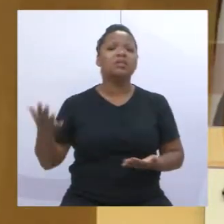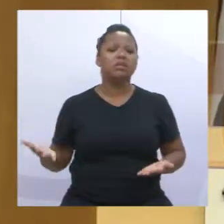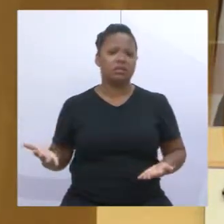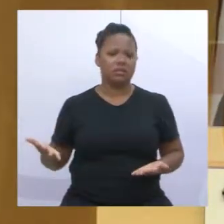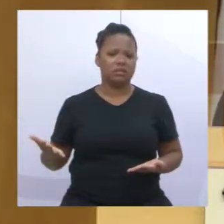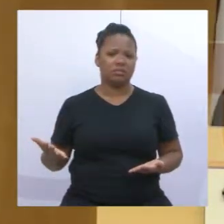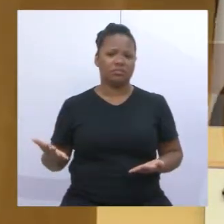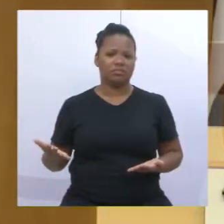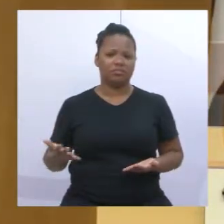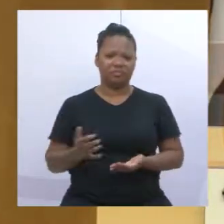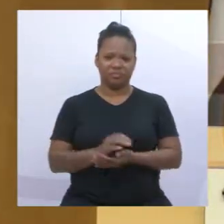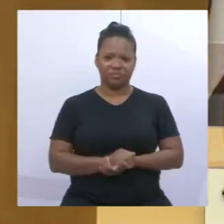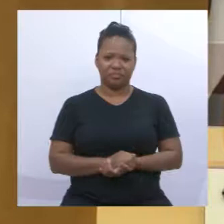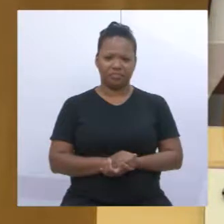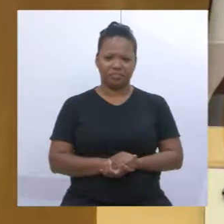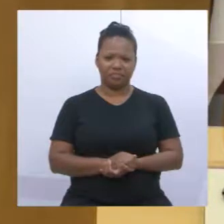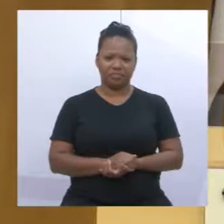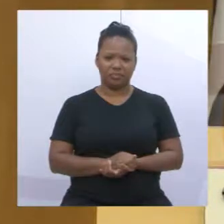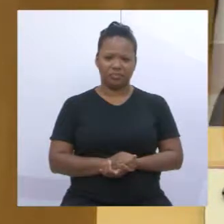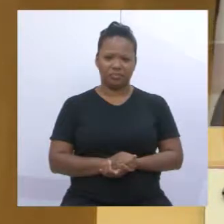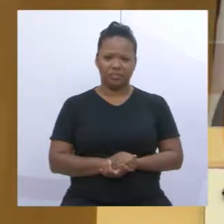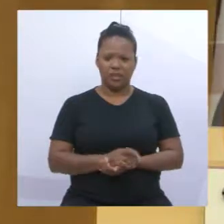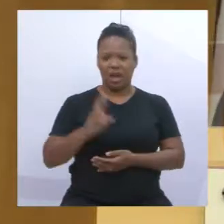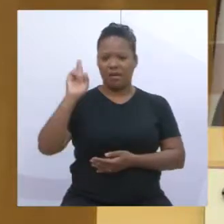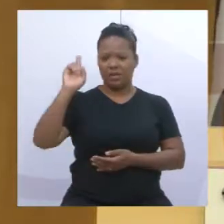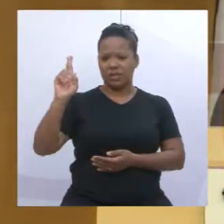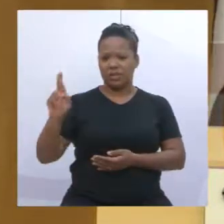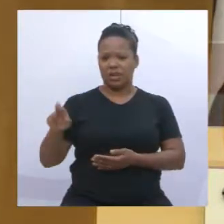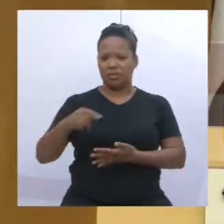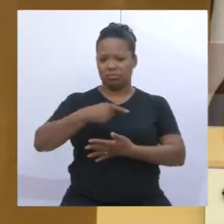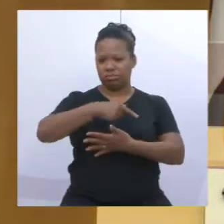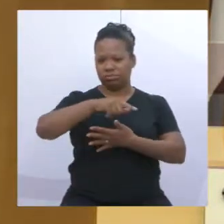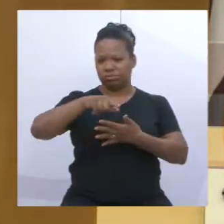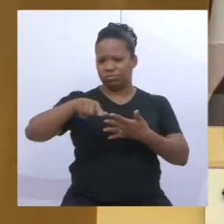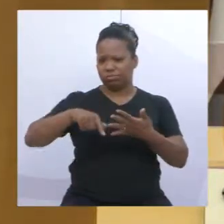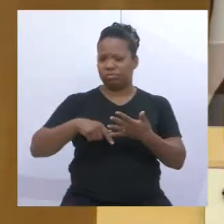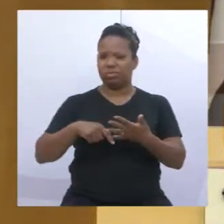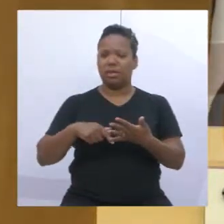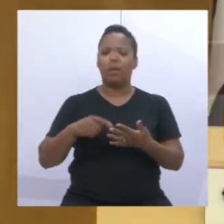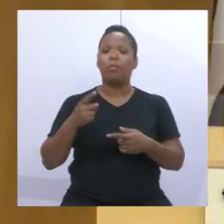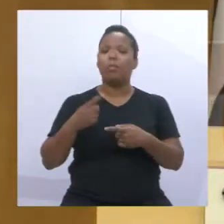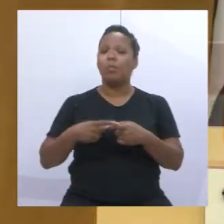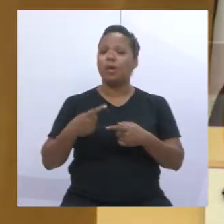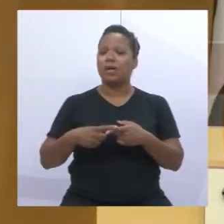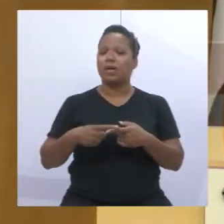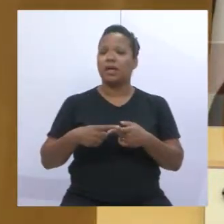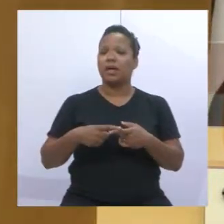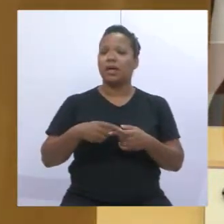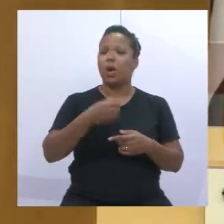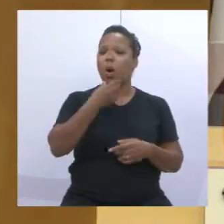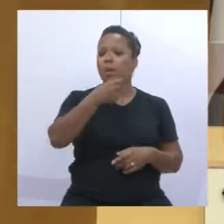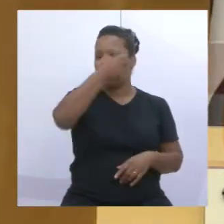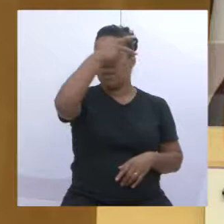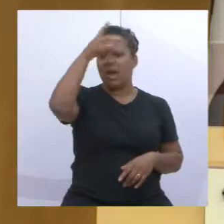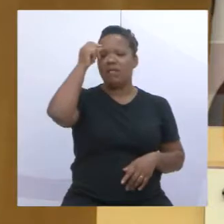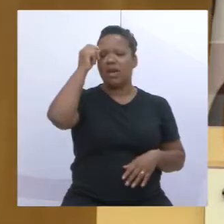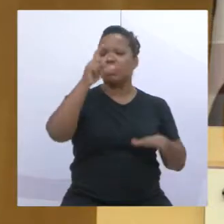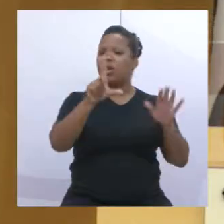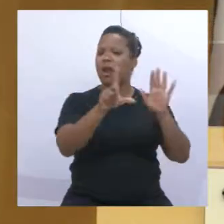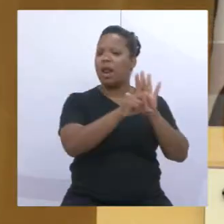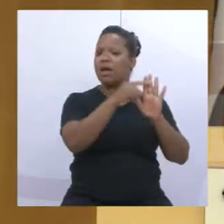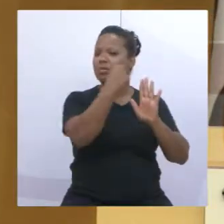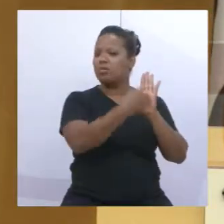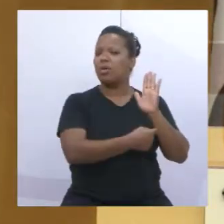aí eu não quero aqui dizer das razões que levou o prefeito a vetar esse projeto, e eu quero também